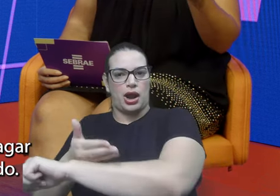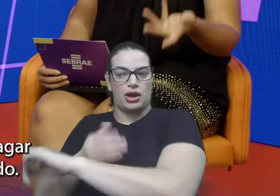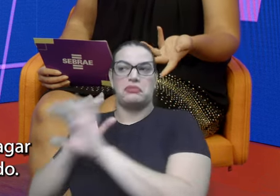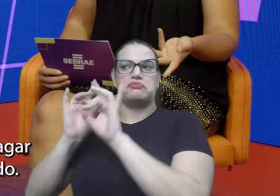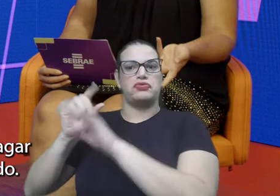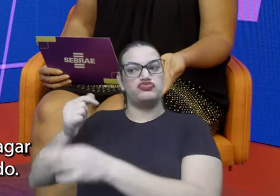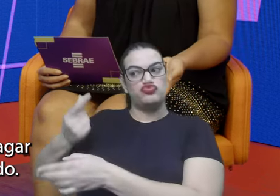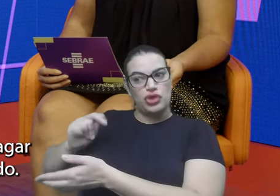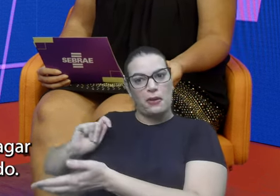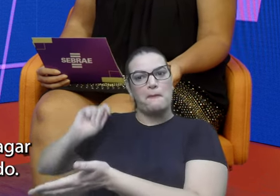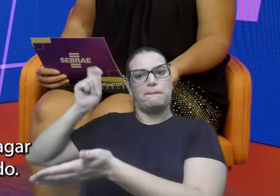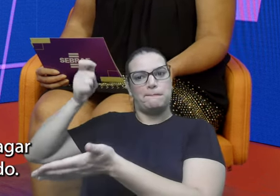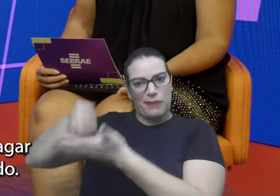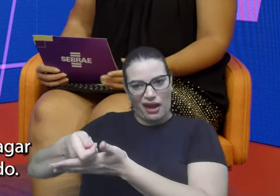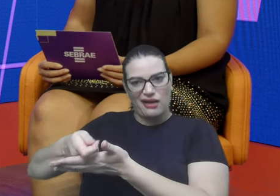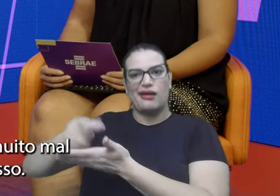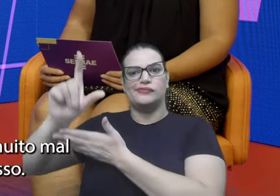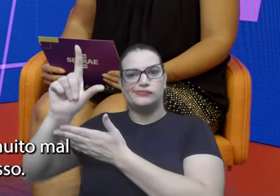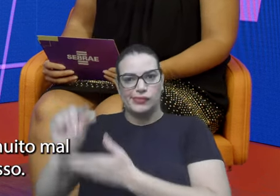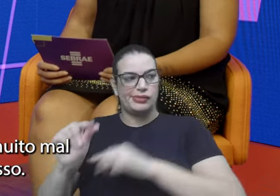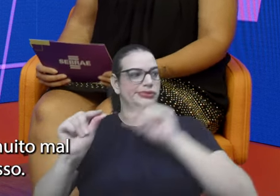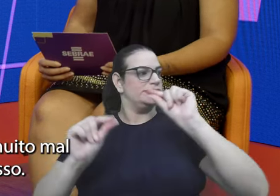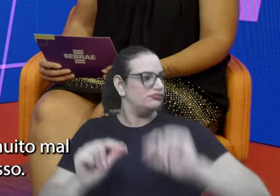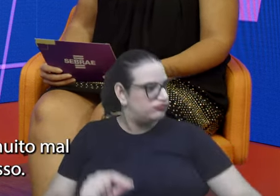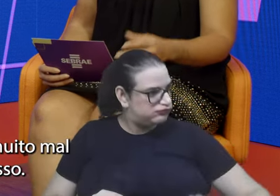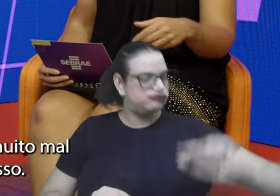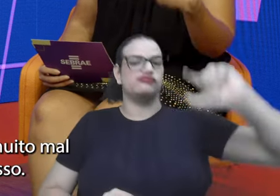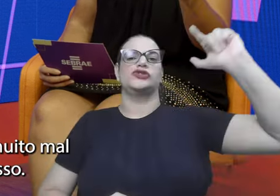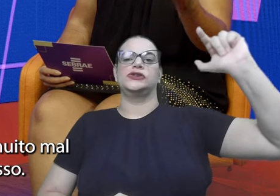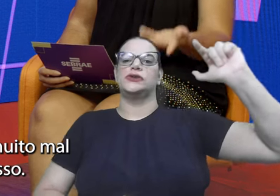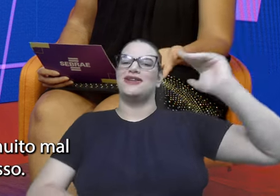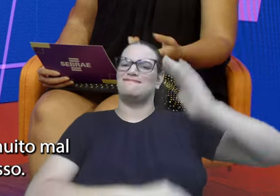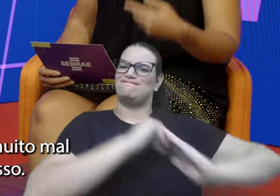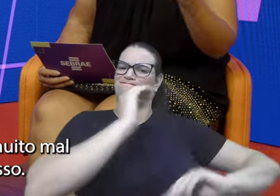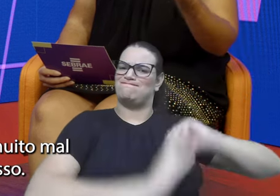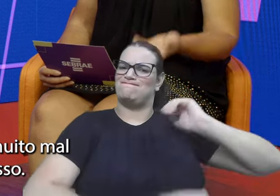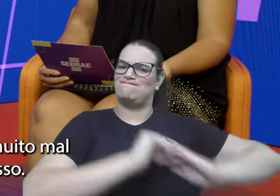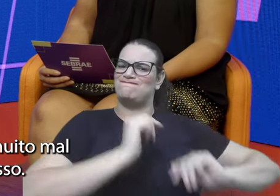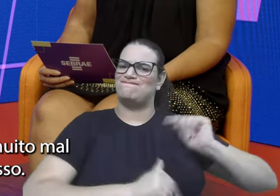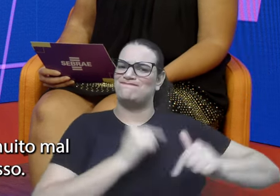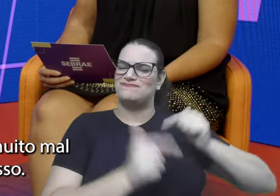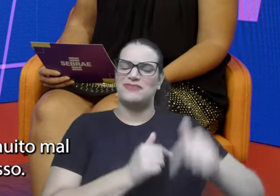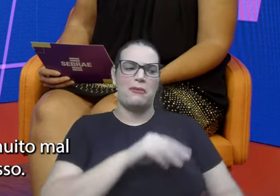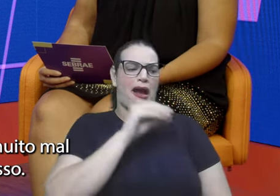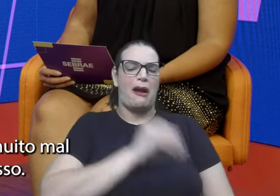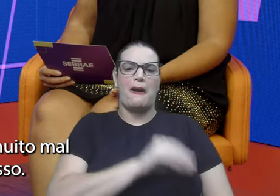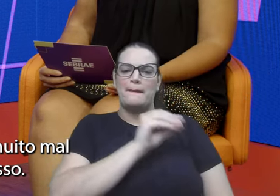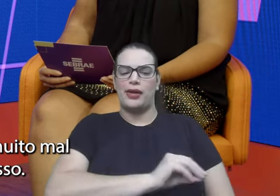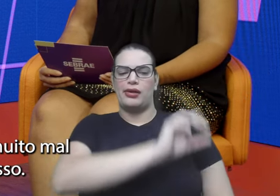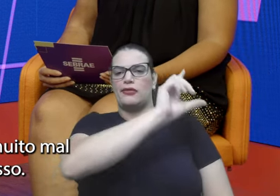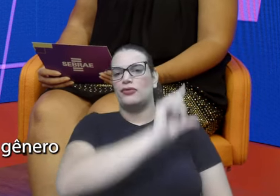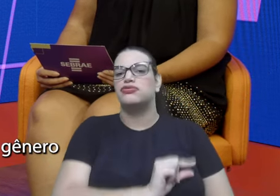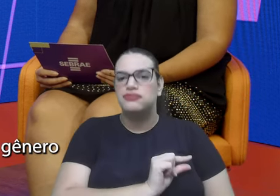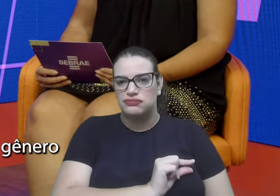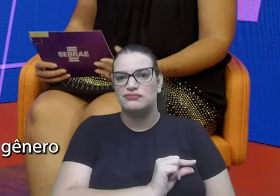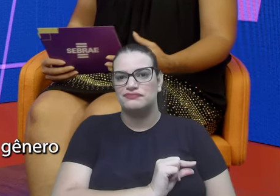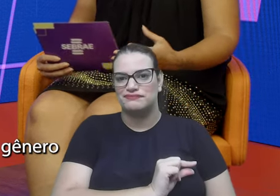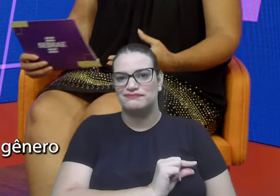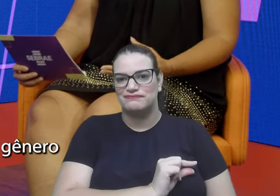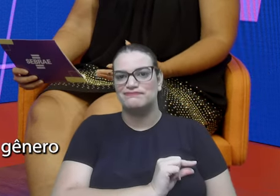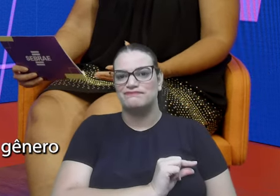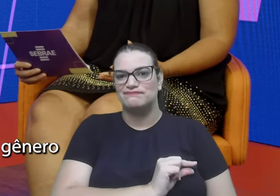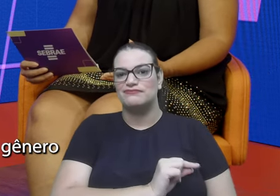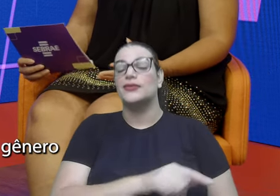pagar por esse trabalho do cuidado e mulheres que executam e são muito mal remuneradas em relação a isso então